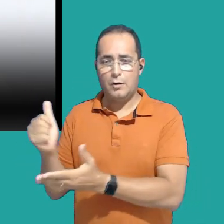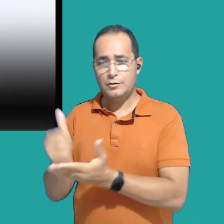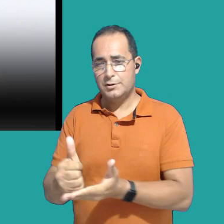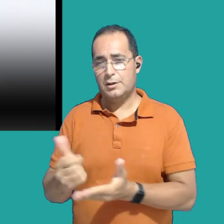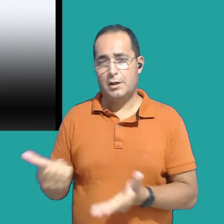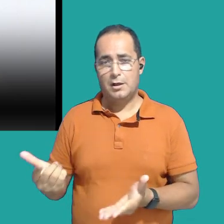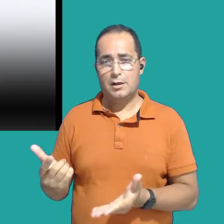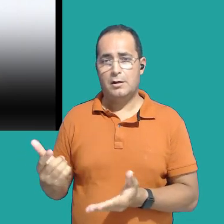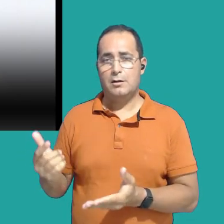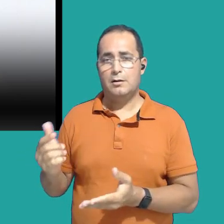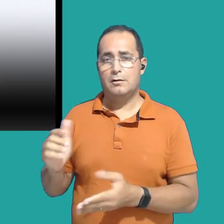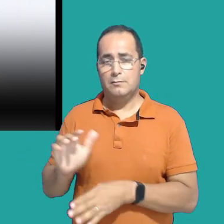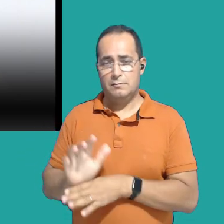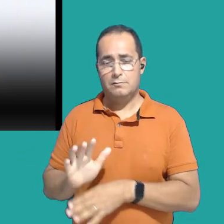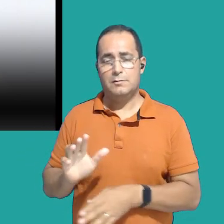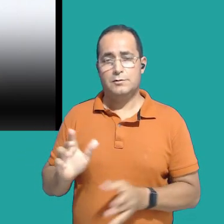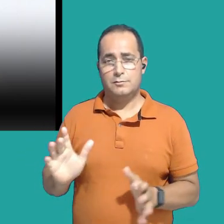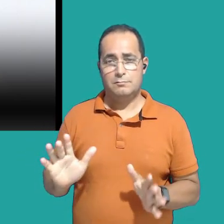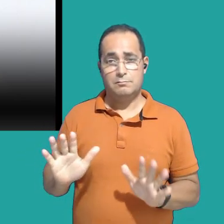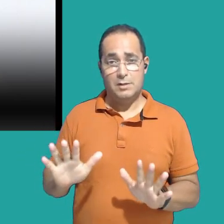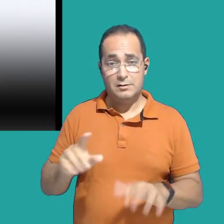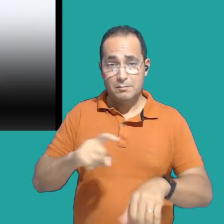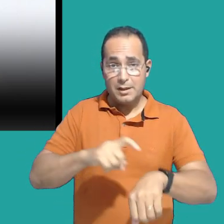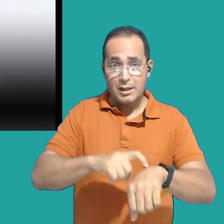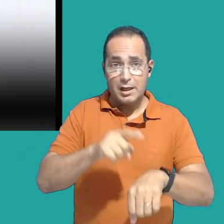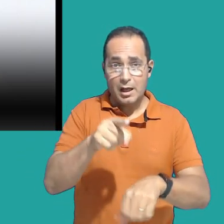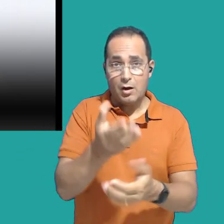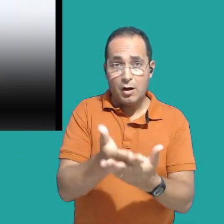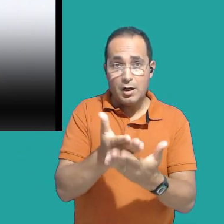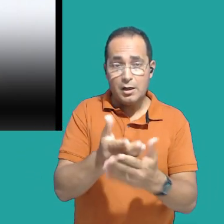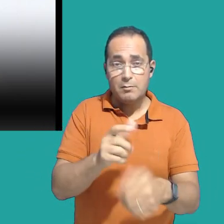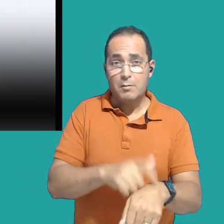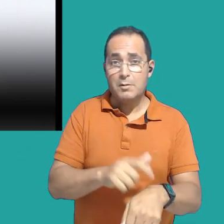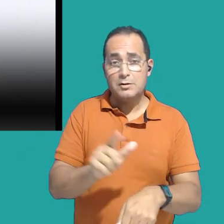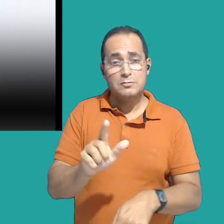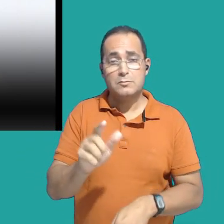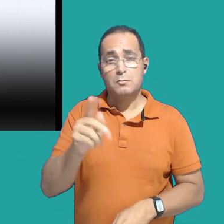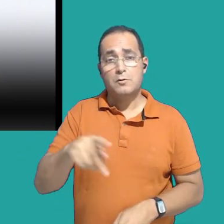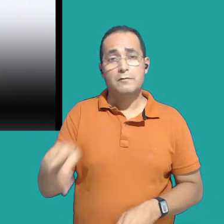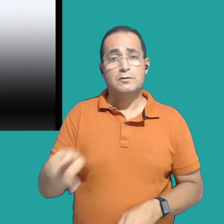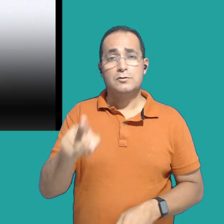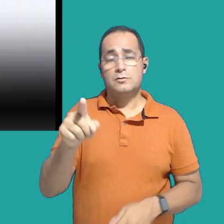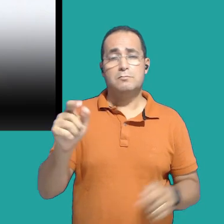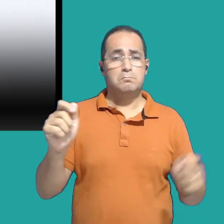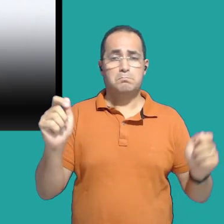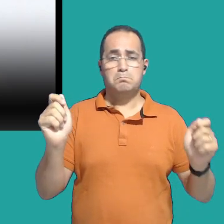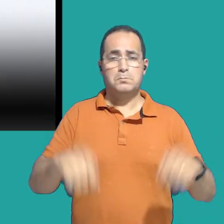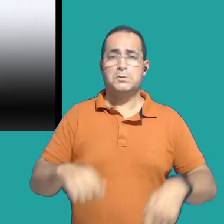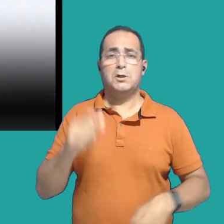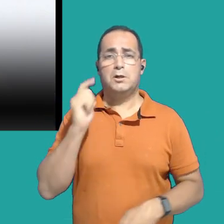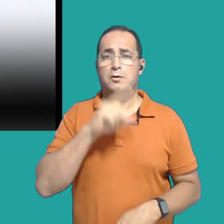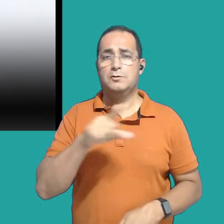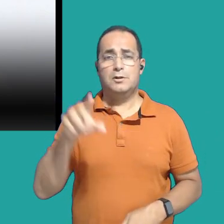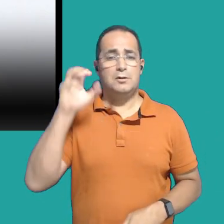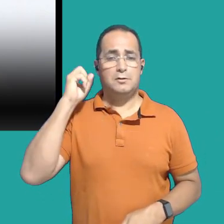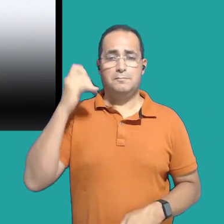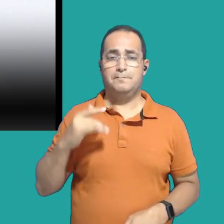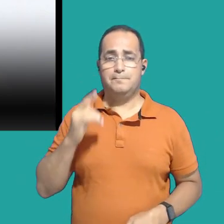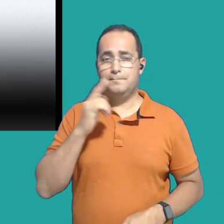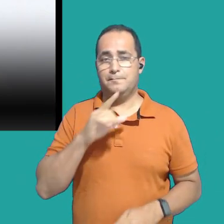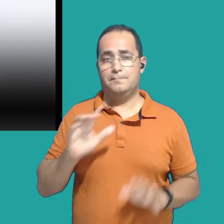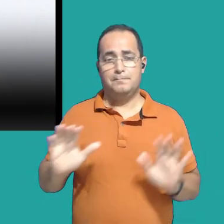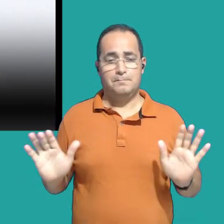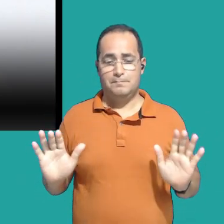da auxiliar ou do auxiliar de sala. Mas para aquela aula, para aquele momento, o professor pode se valer desse